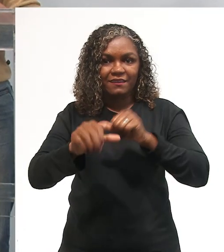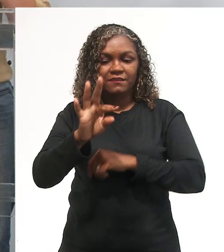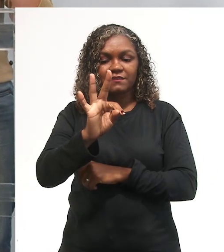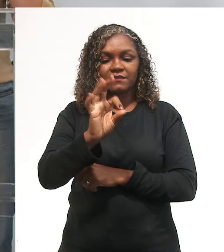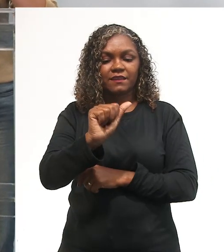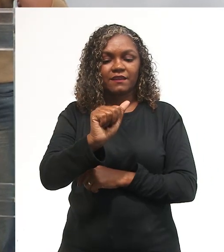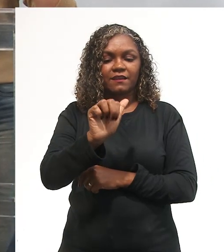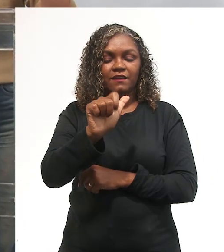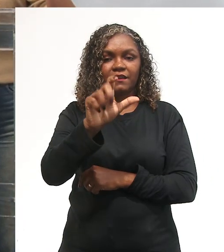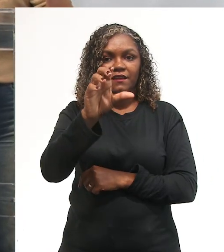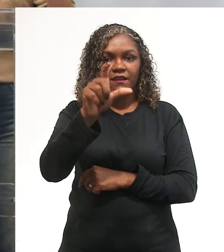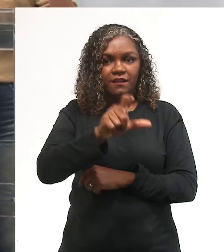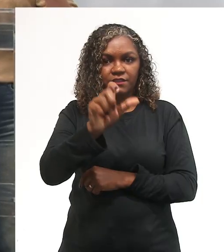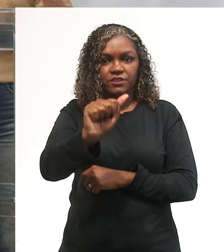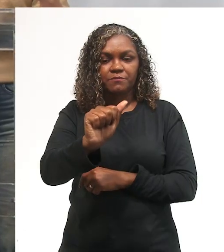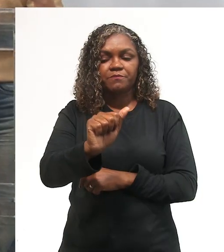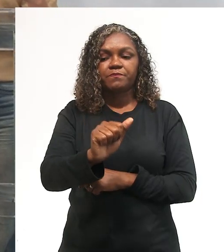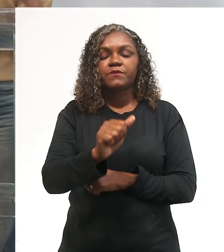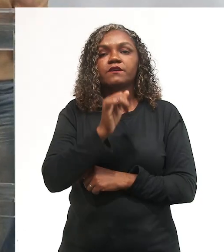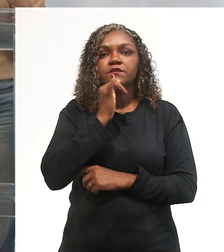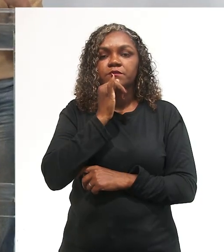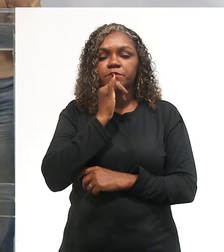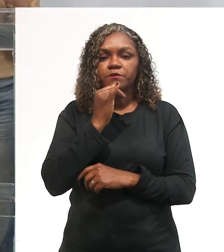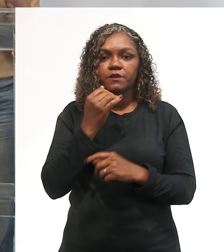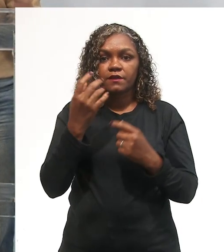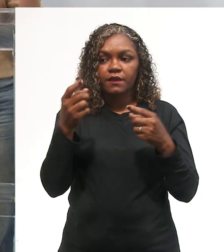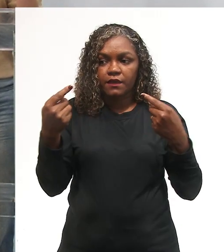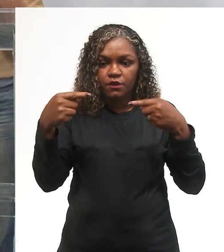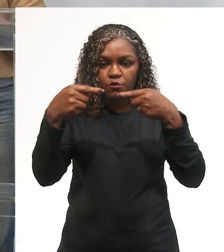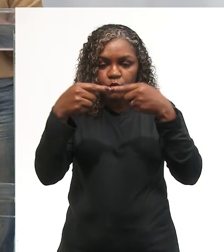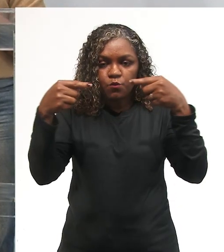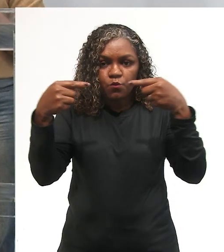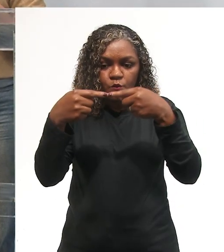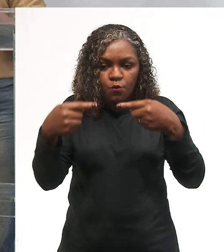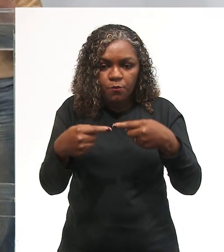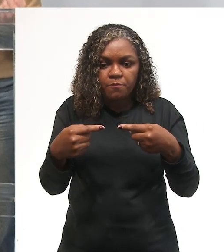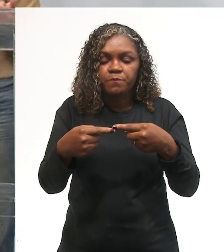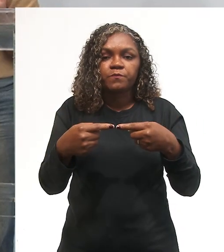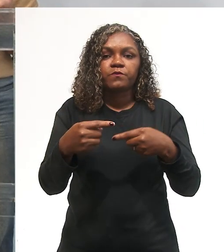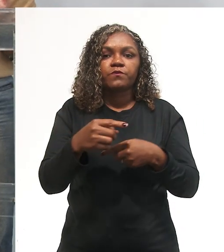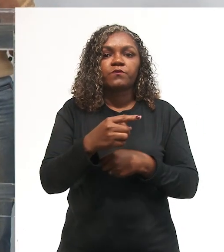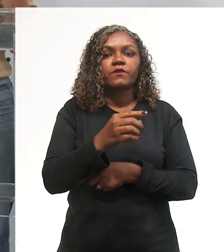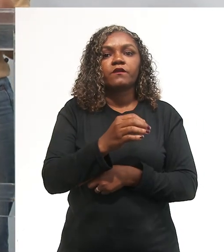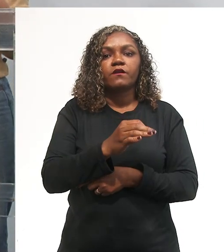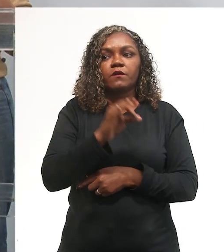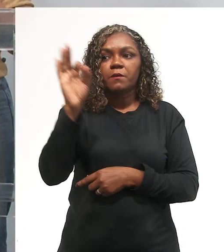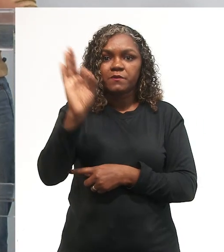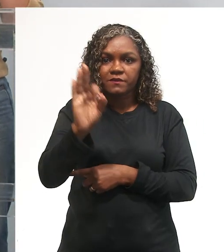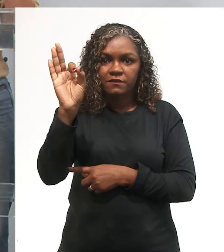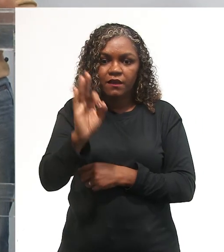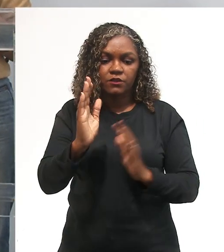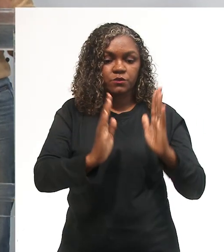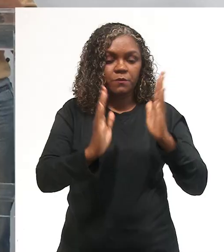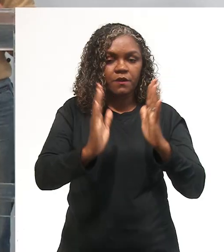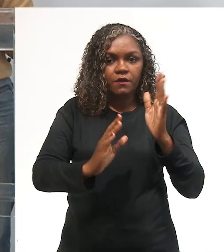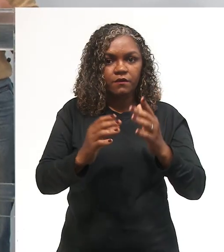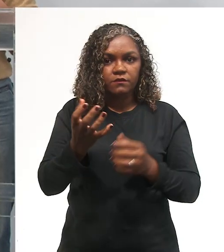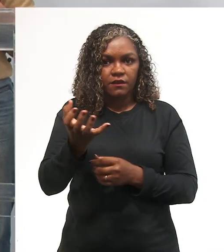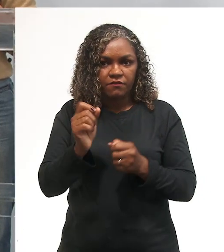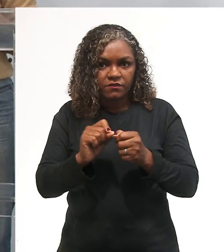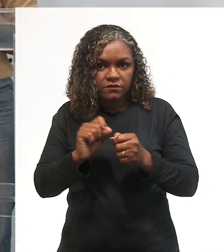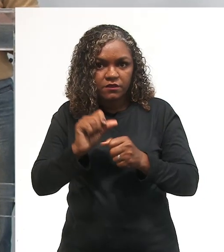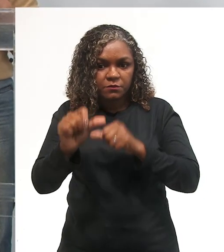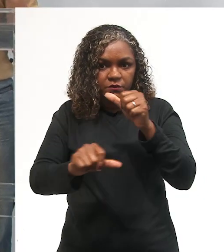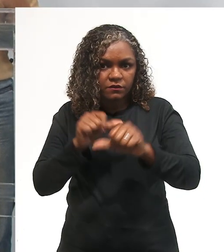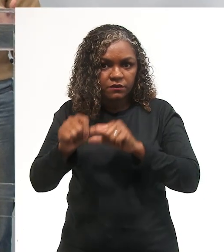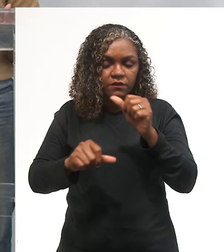a gente quer adequar o prazo com a taxa percentual, né? A taxa percentual, quando a gente quer fazer essa